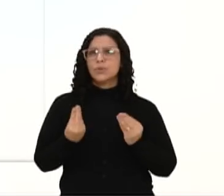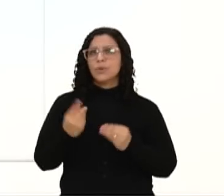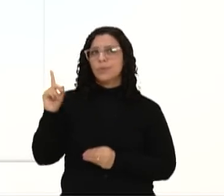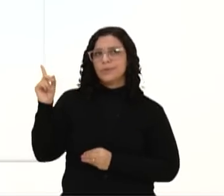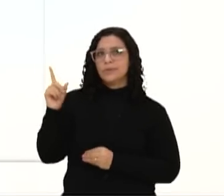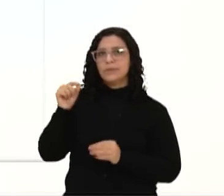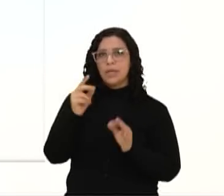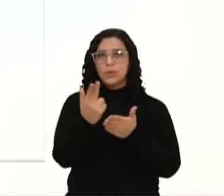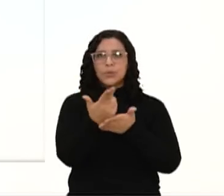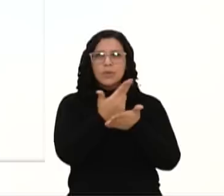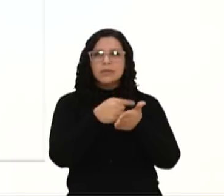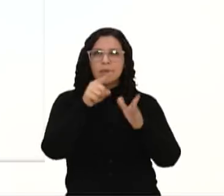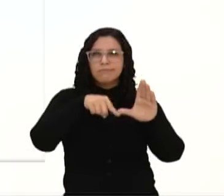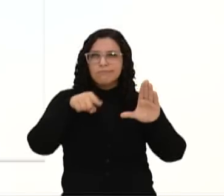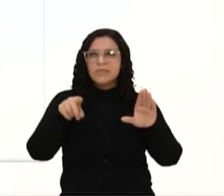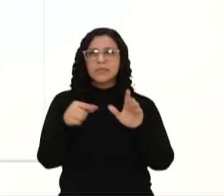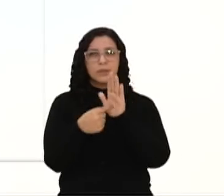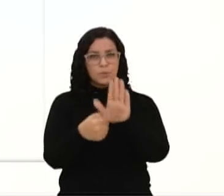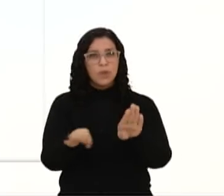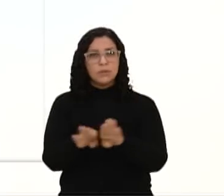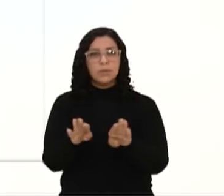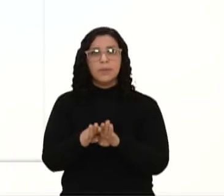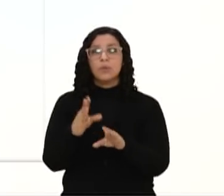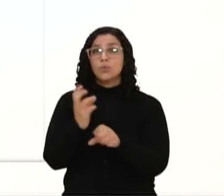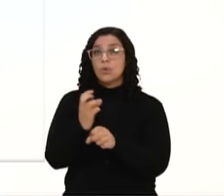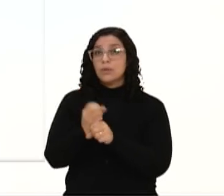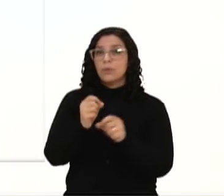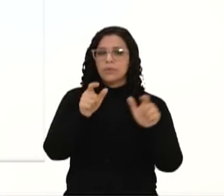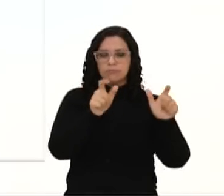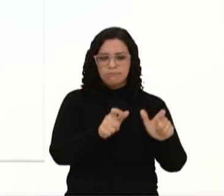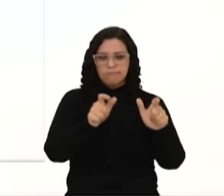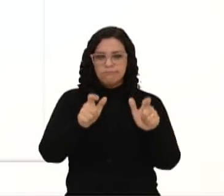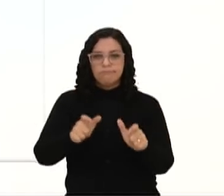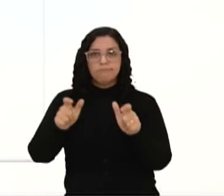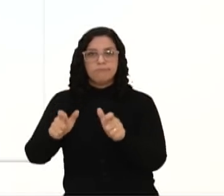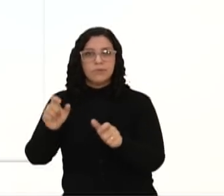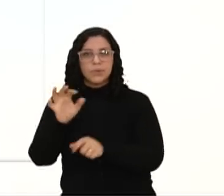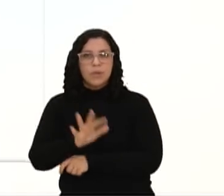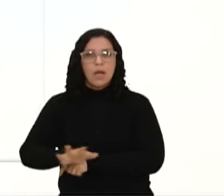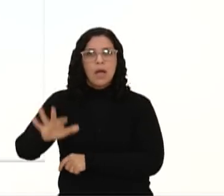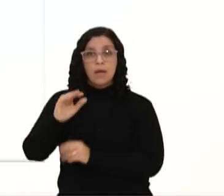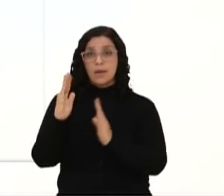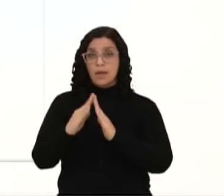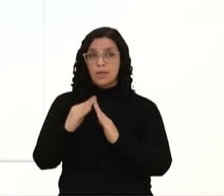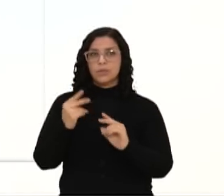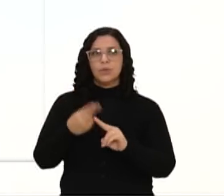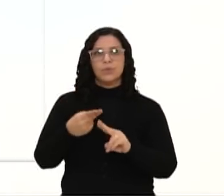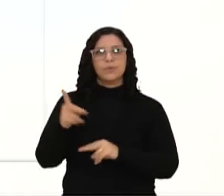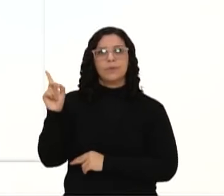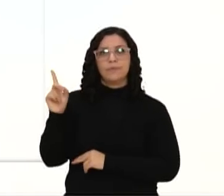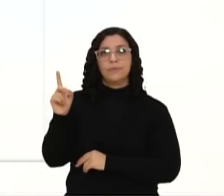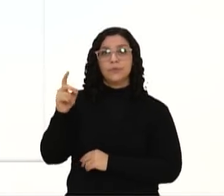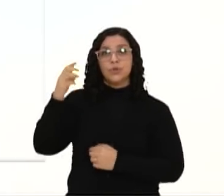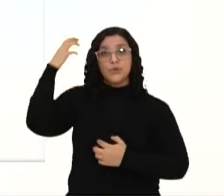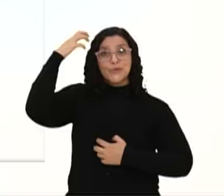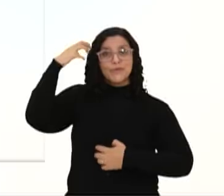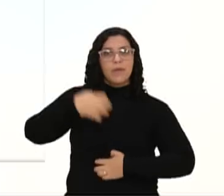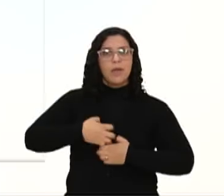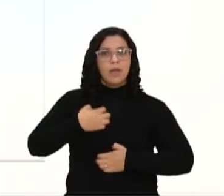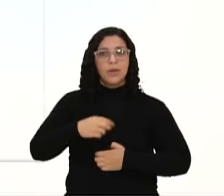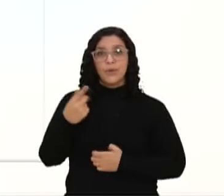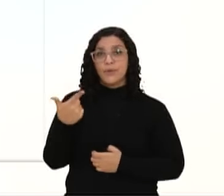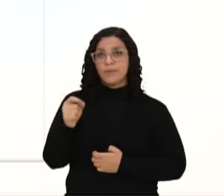aqui um gráfico que mostra para nós o exemplo ali em cada um dos lugares da nossa casa. O que nós usamos? No